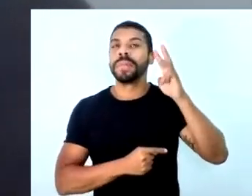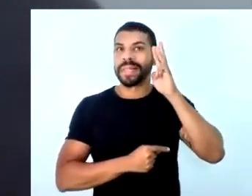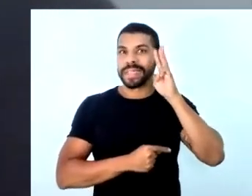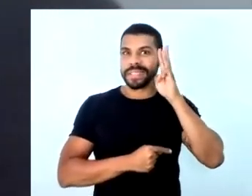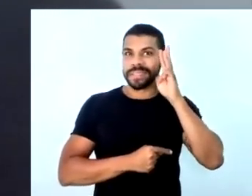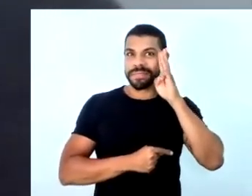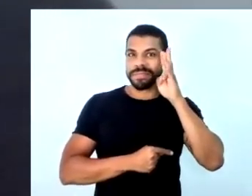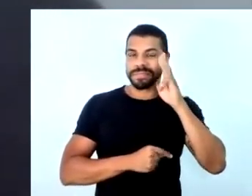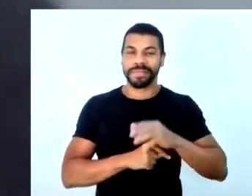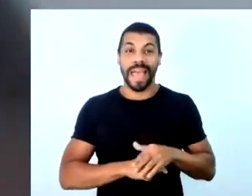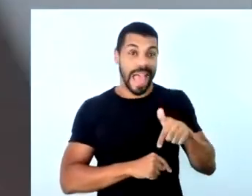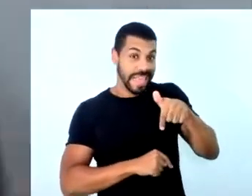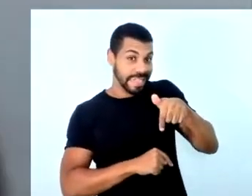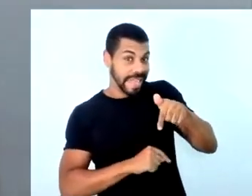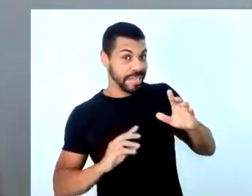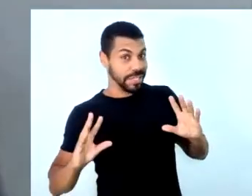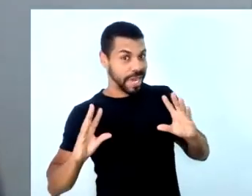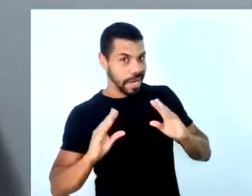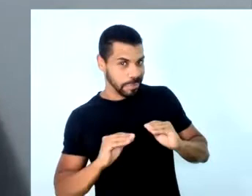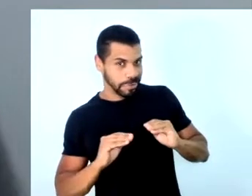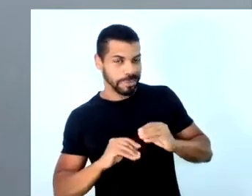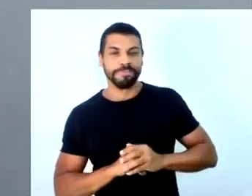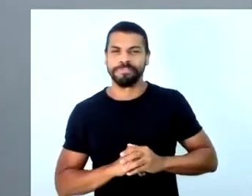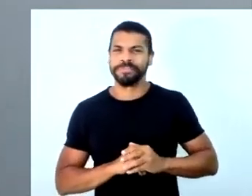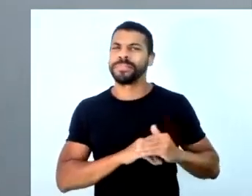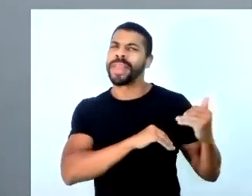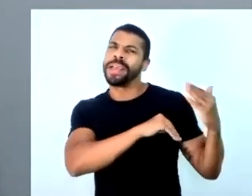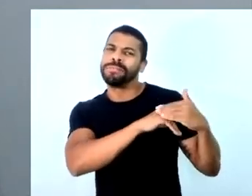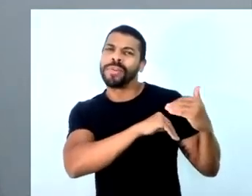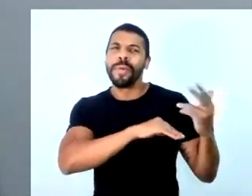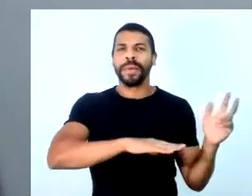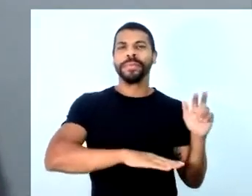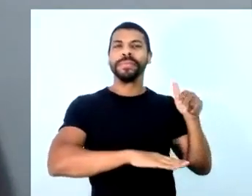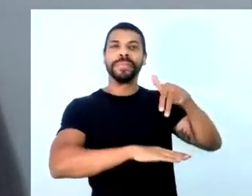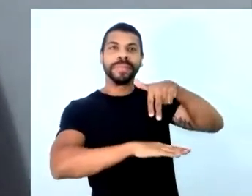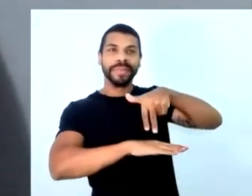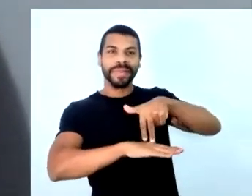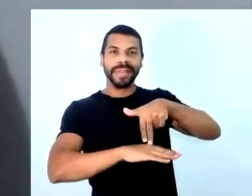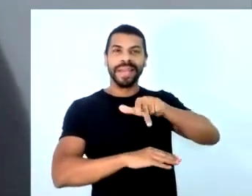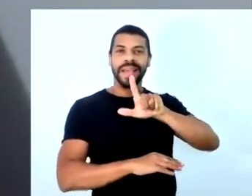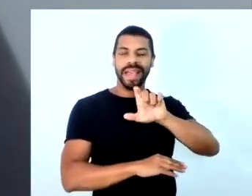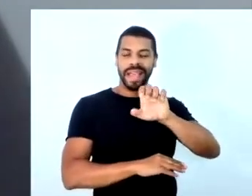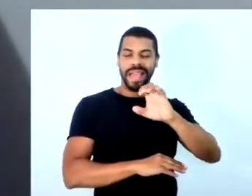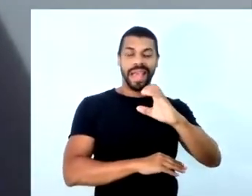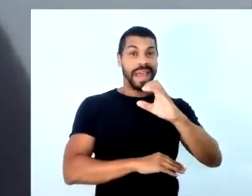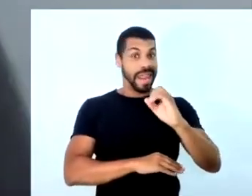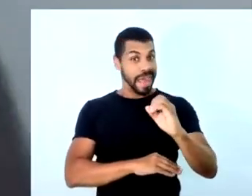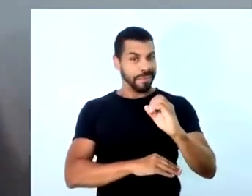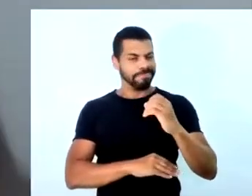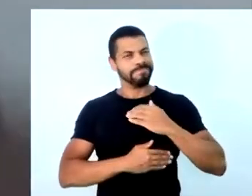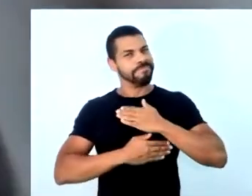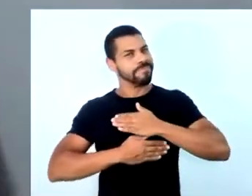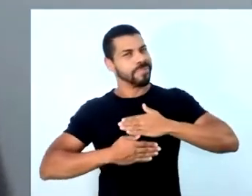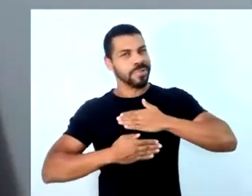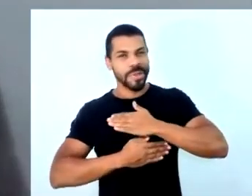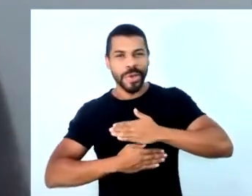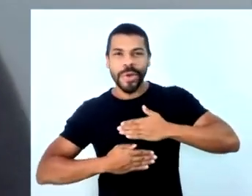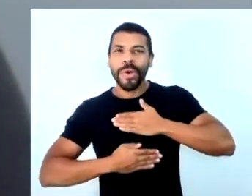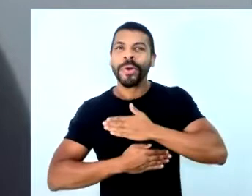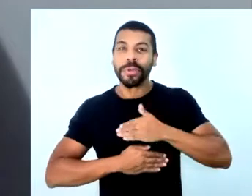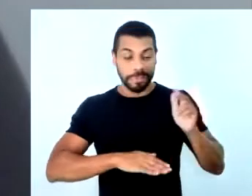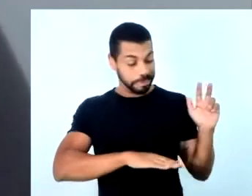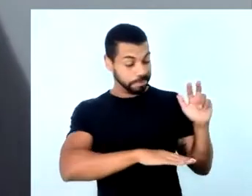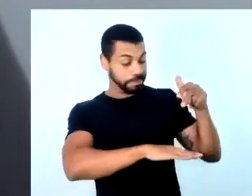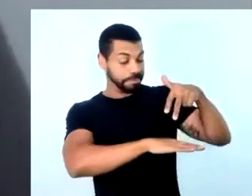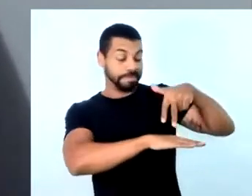terça, às 19 horas. Então agora tenho o prazer de chamar aqui o Léo Kendi, que é um dos produtores, fundadores, organizadores